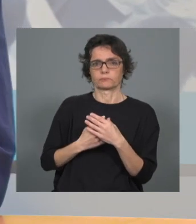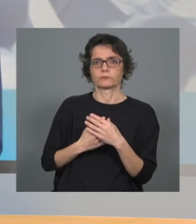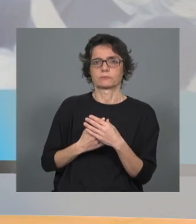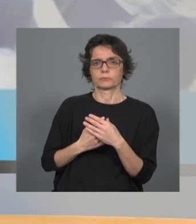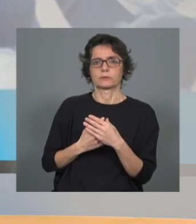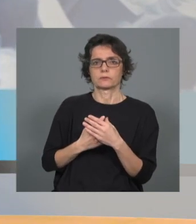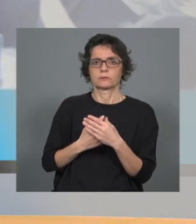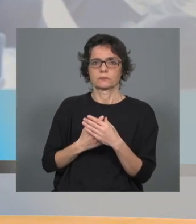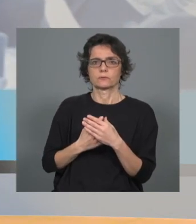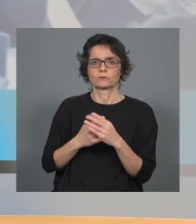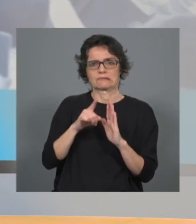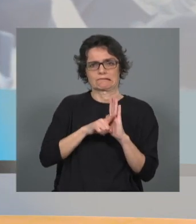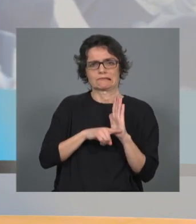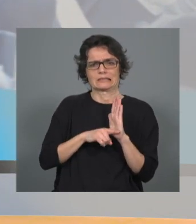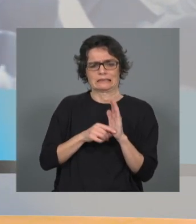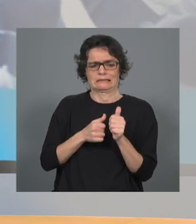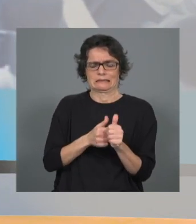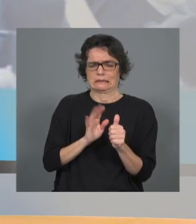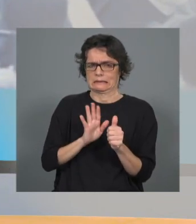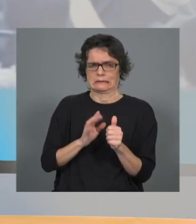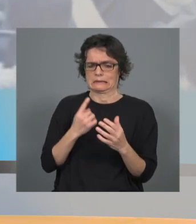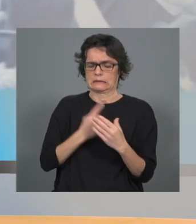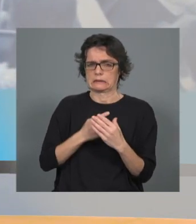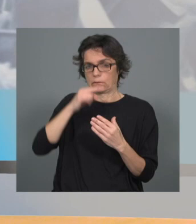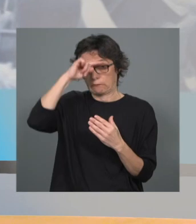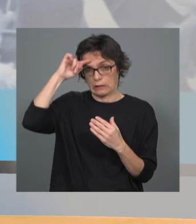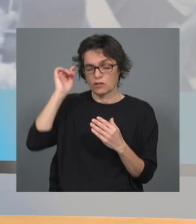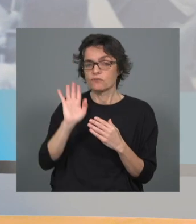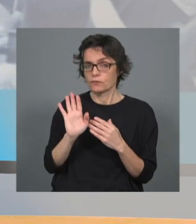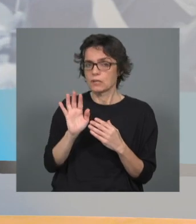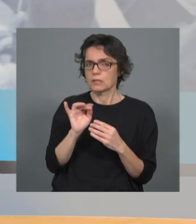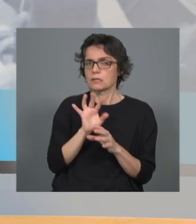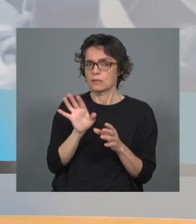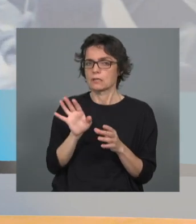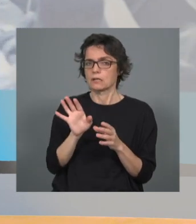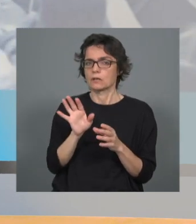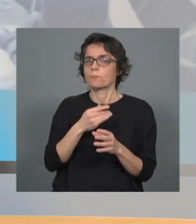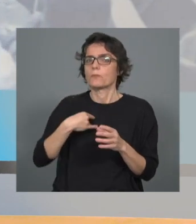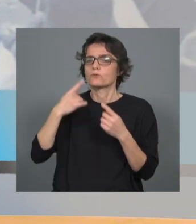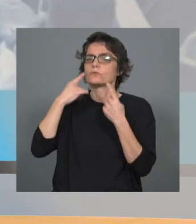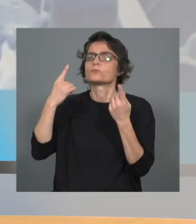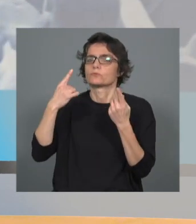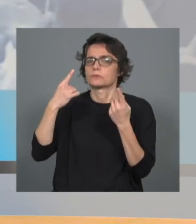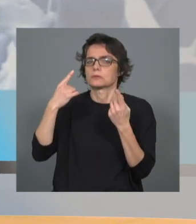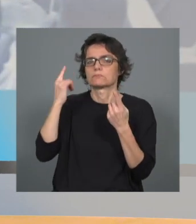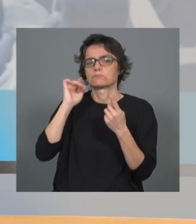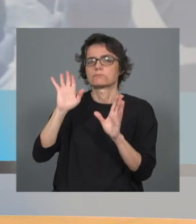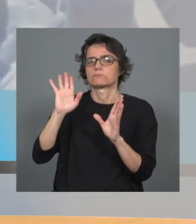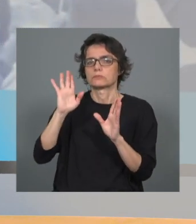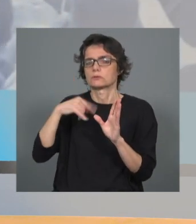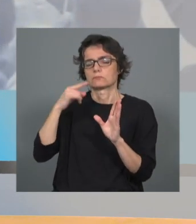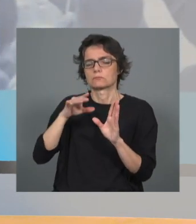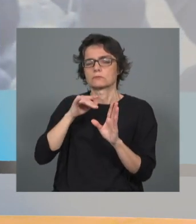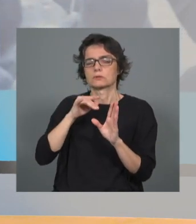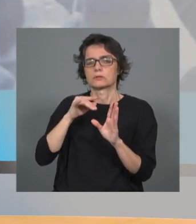que o senso comum ditava também e a saúde pública ditavam, mas que nos obrigaram a celebrar